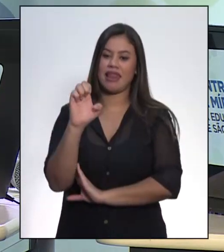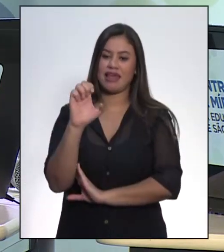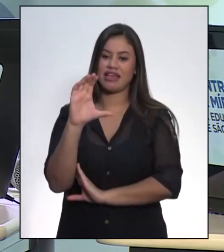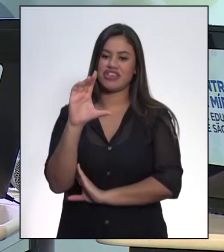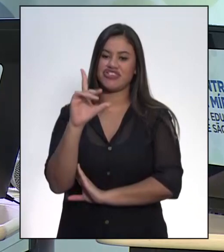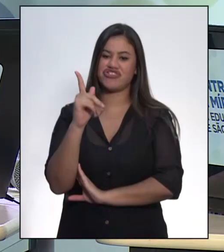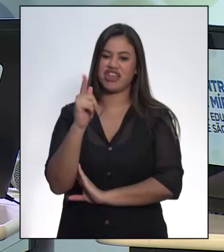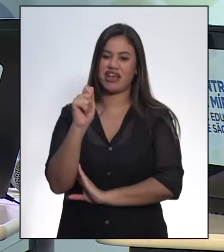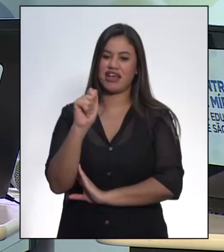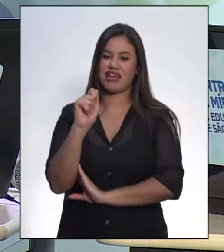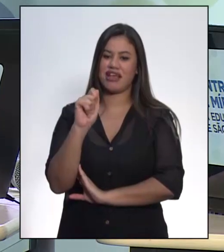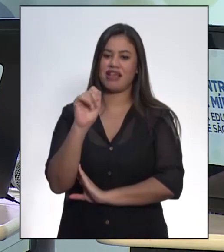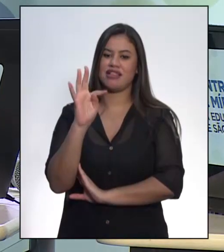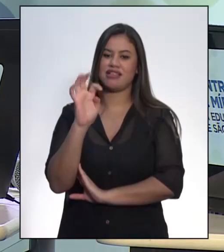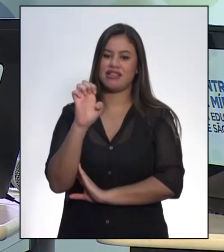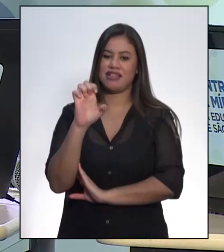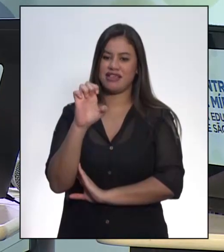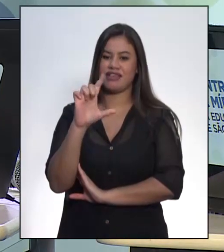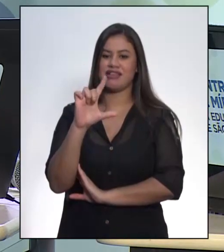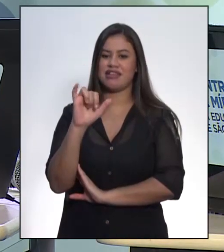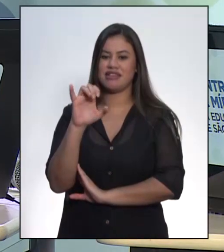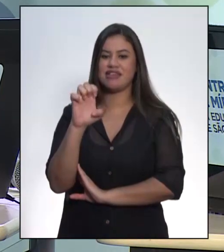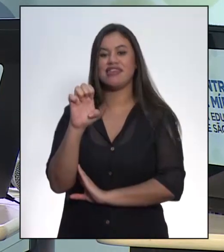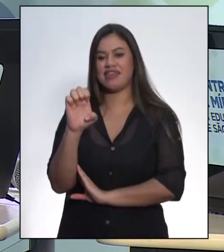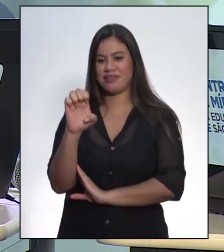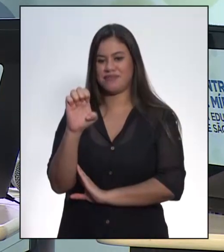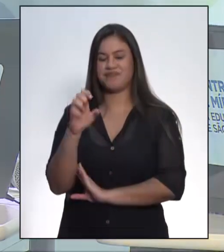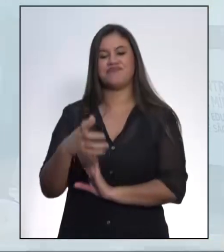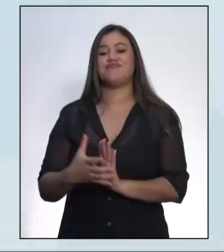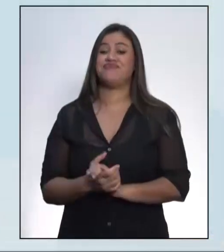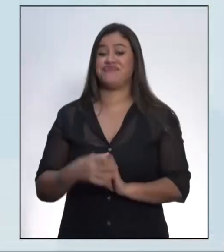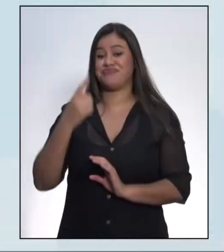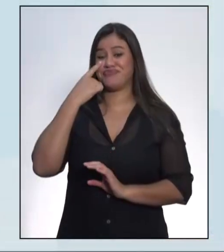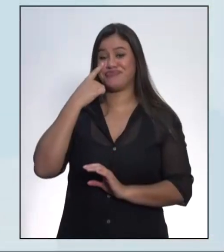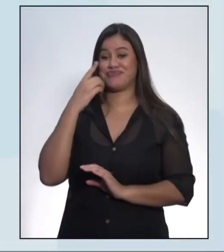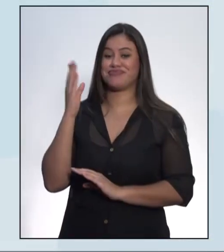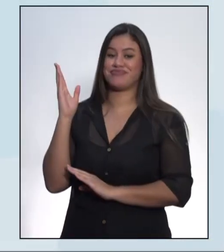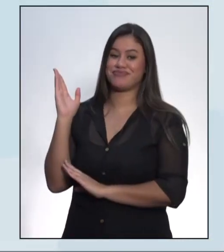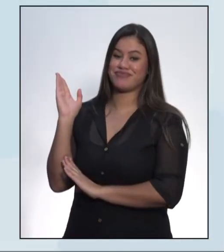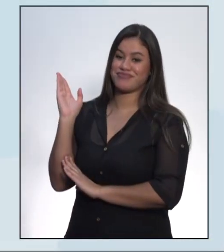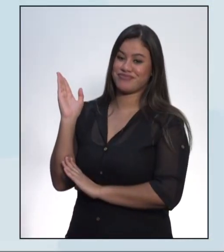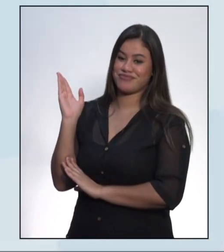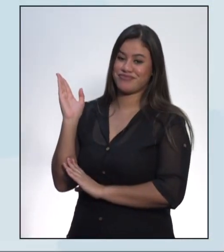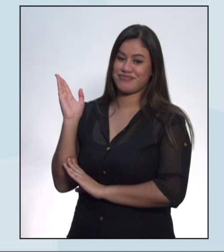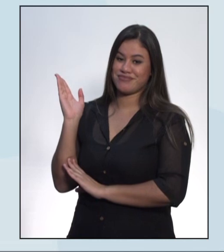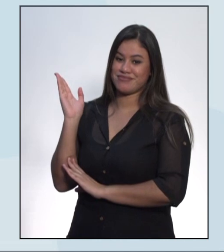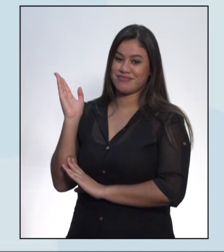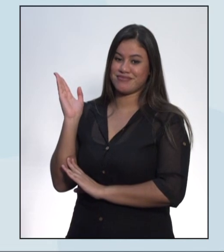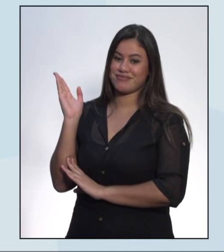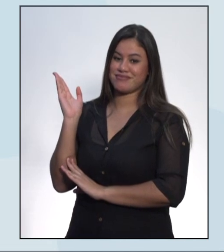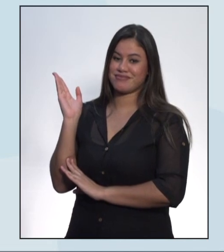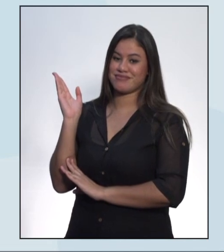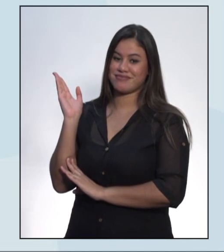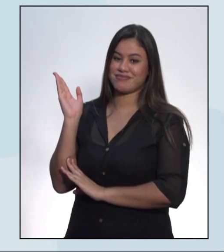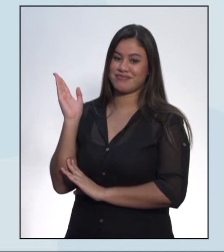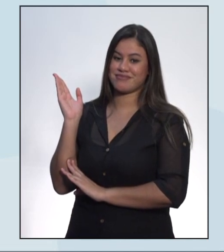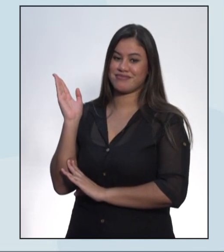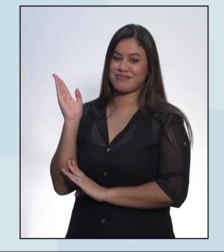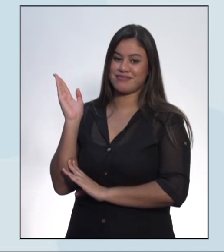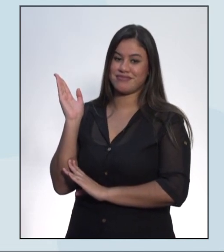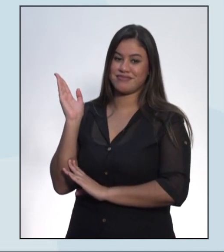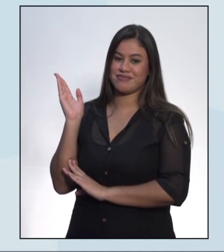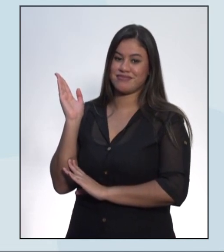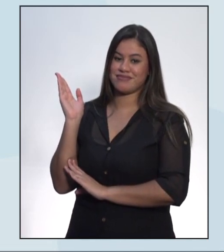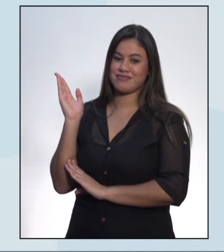Le Chatelier fala? Ele fala o seguinte, ó, bem bonito, vou ler para vocês. Quando se provoca uma perturbação em um sistema